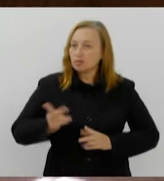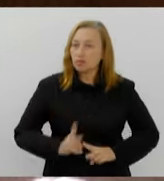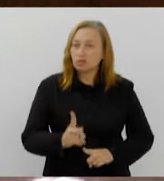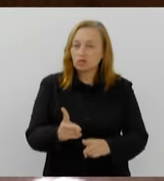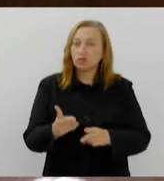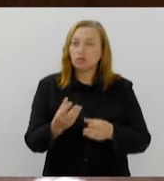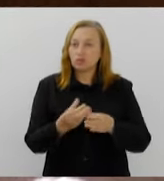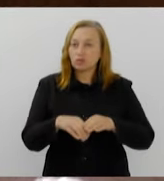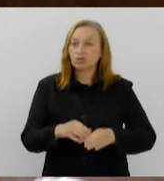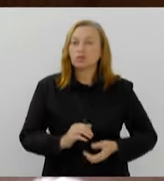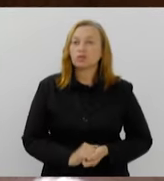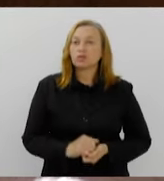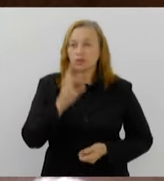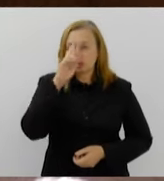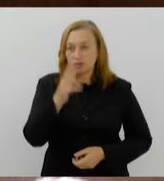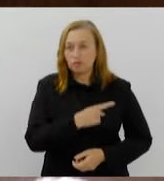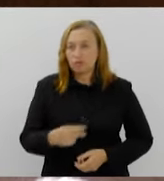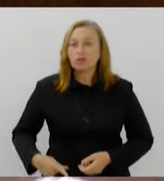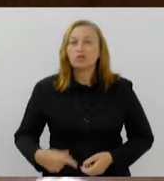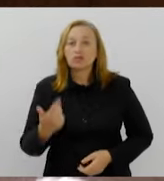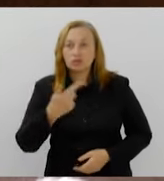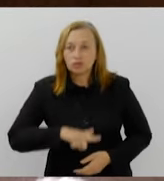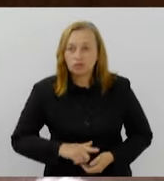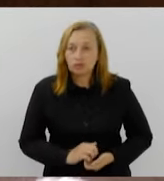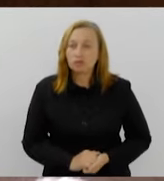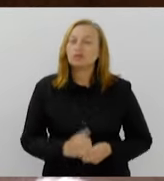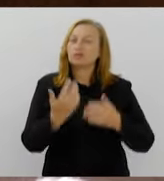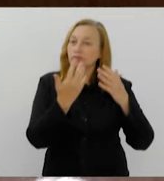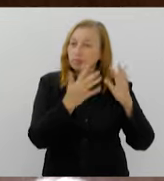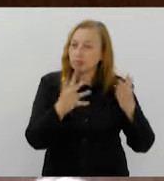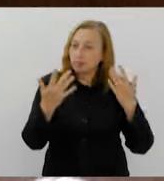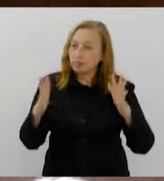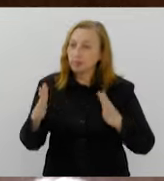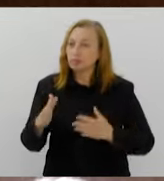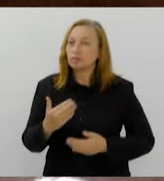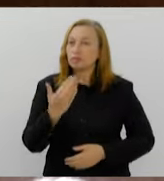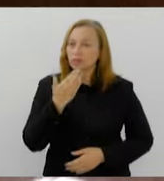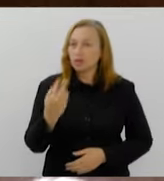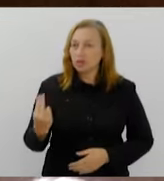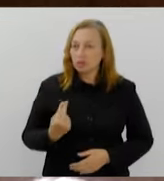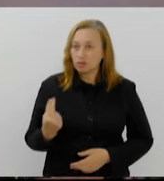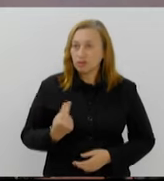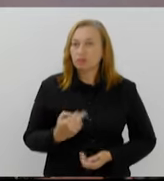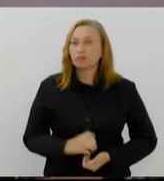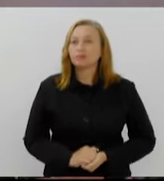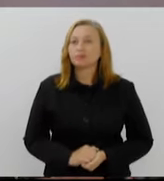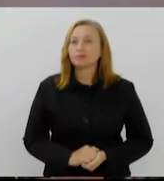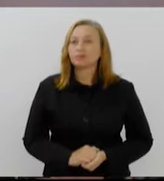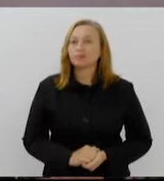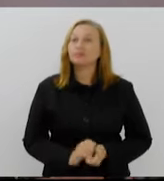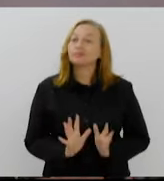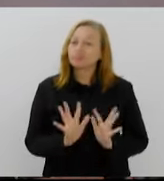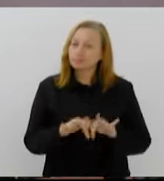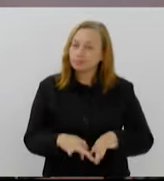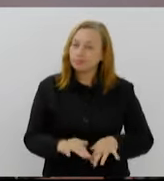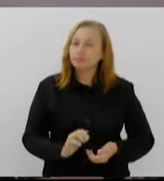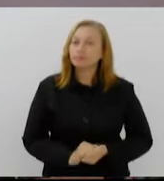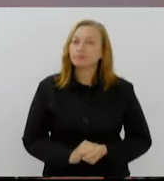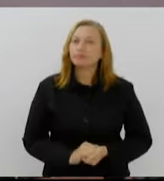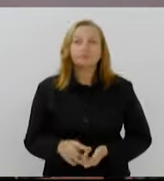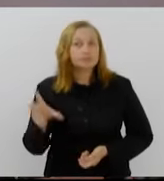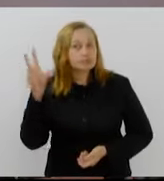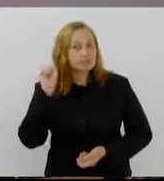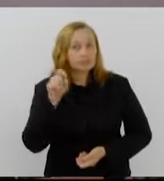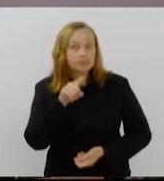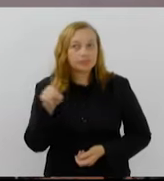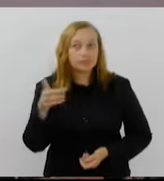concurso senhor presidente mais uma vez quero parabenizar pedir coautoria e para finalizar Eu tava escutando aqui